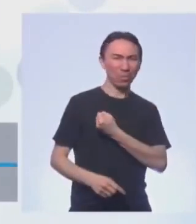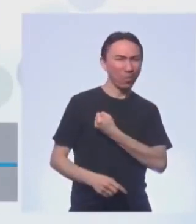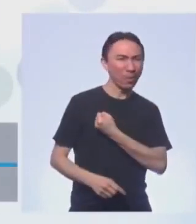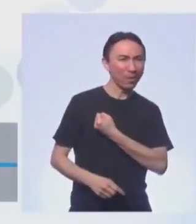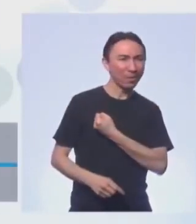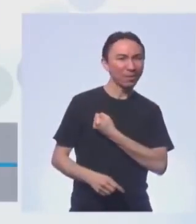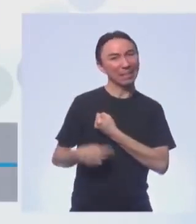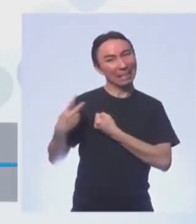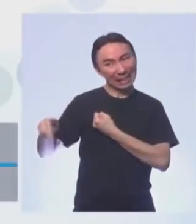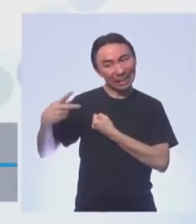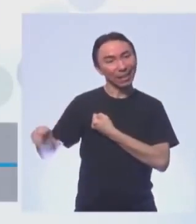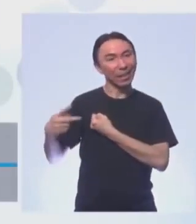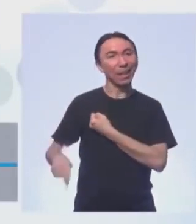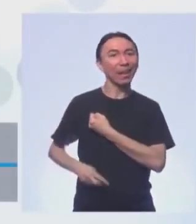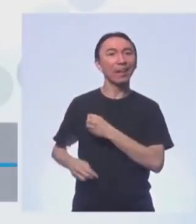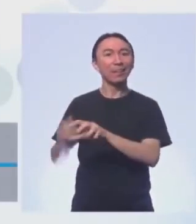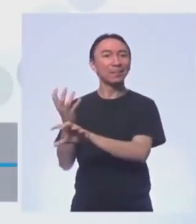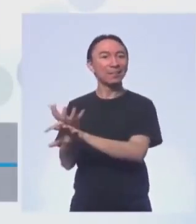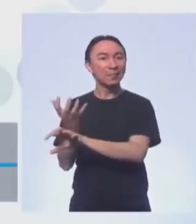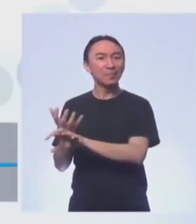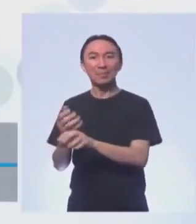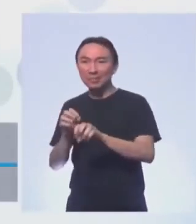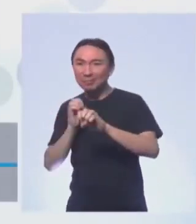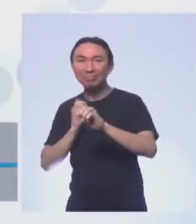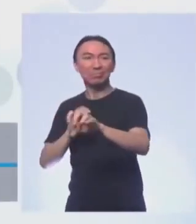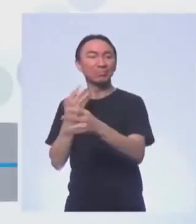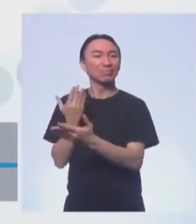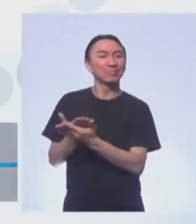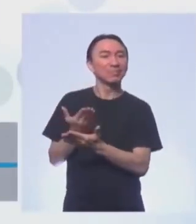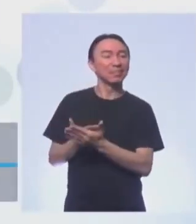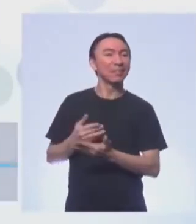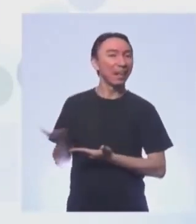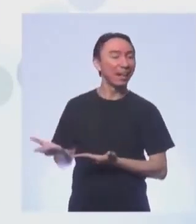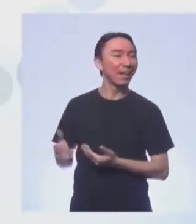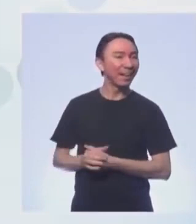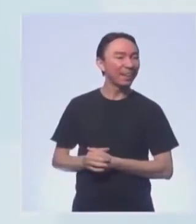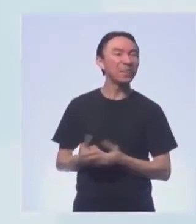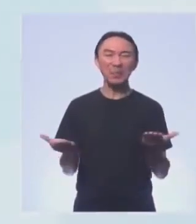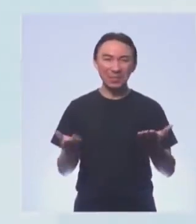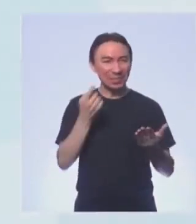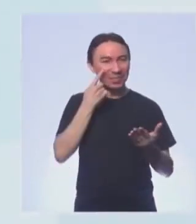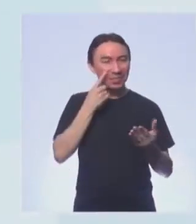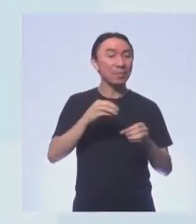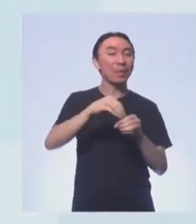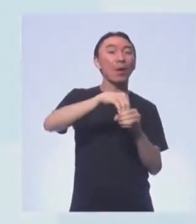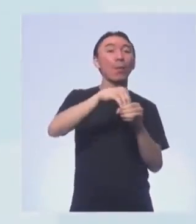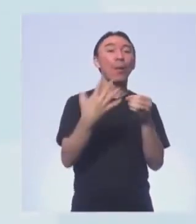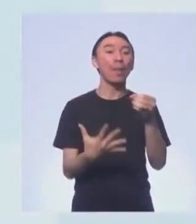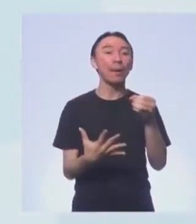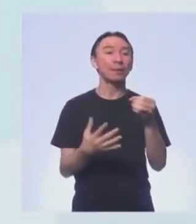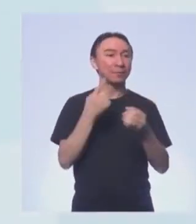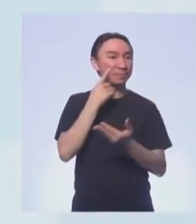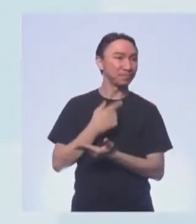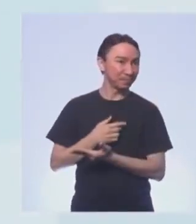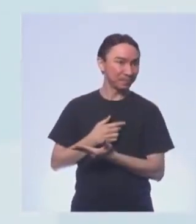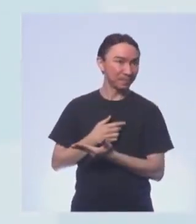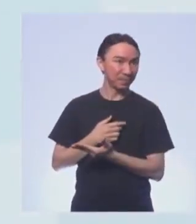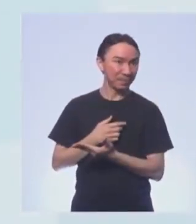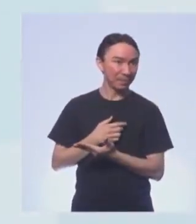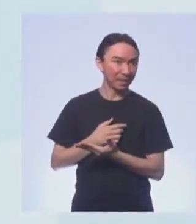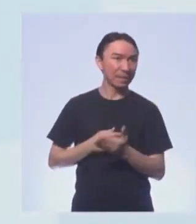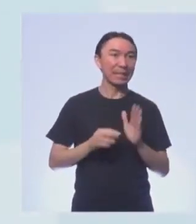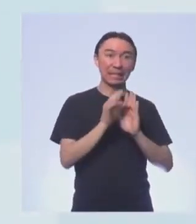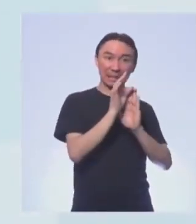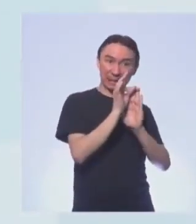ela dá aula, né? Então hoje, ó, o tema da aula ela já falou, vamos aos conteúdos. Leitura e interpretação de textos